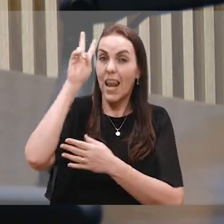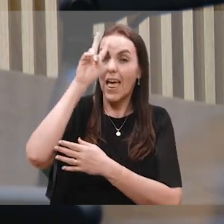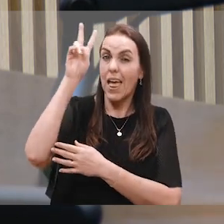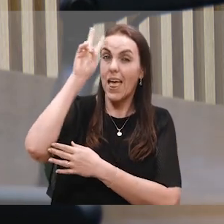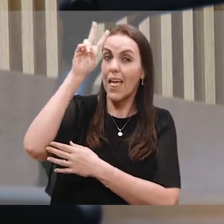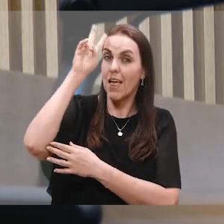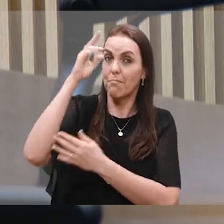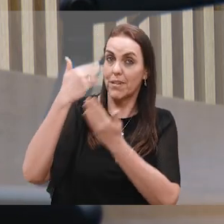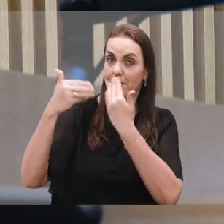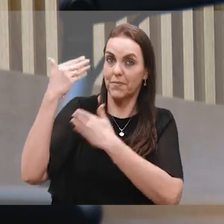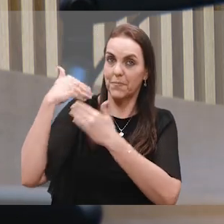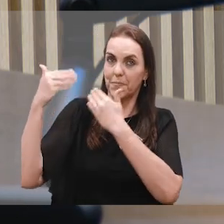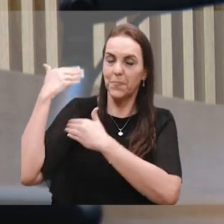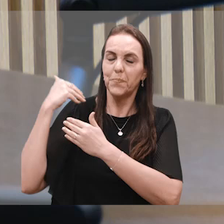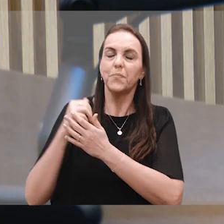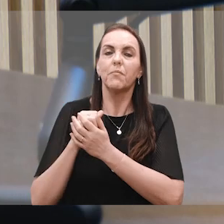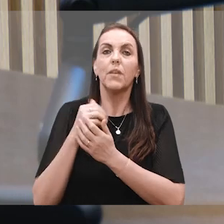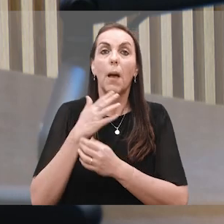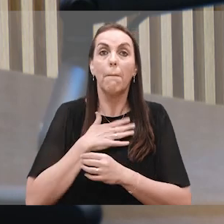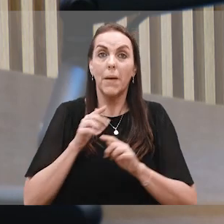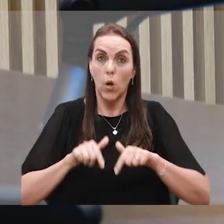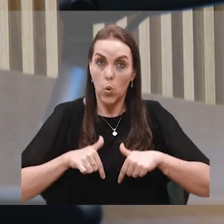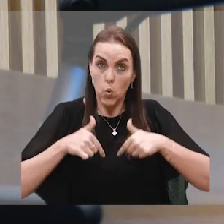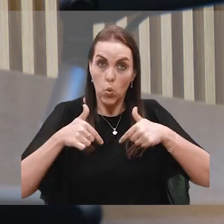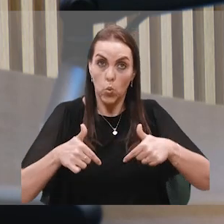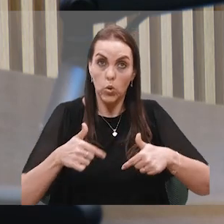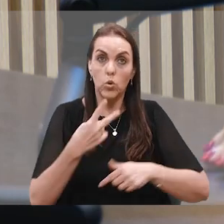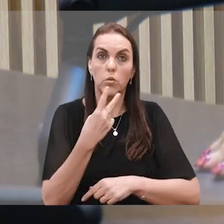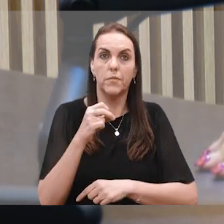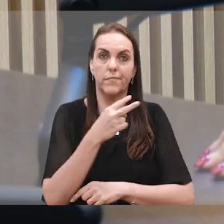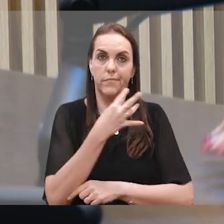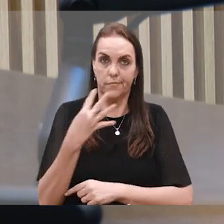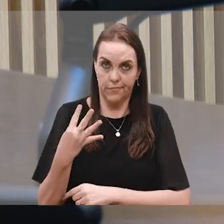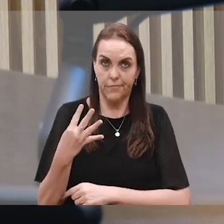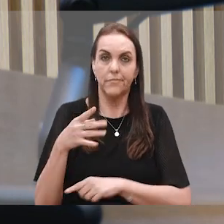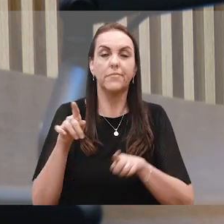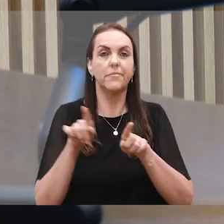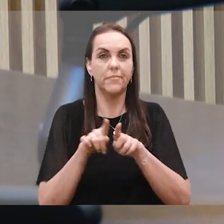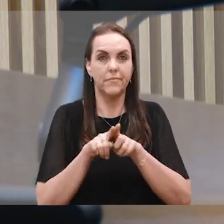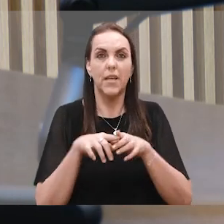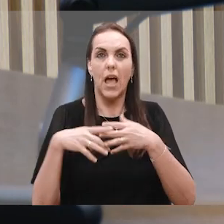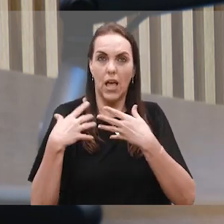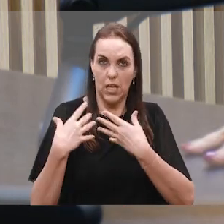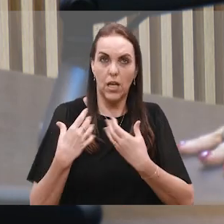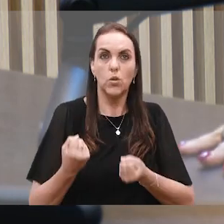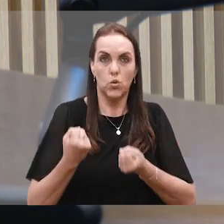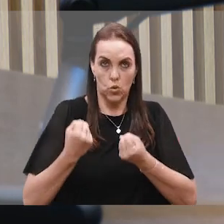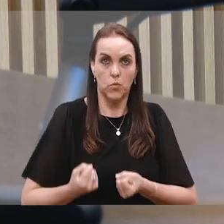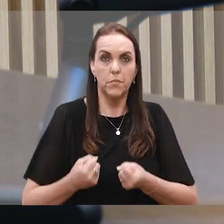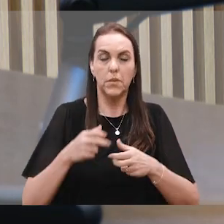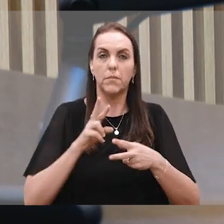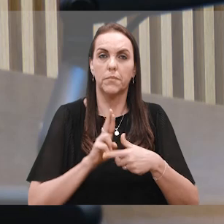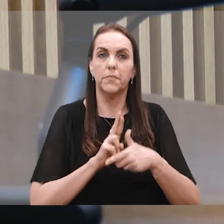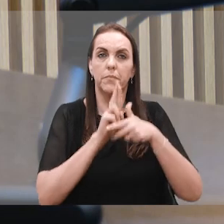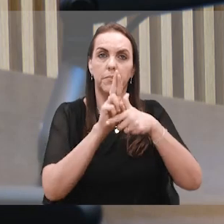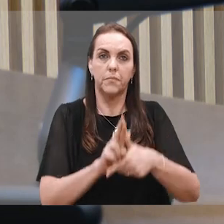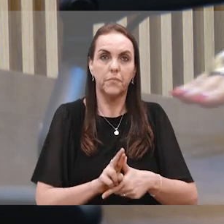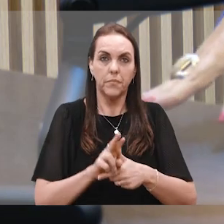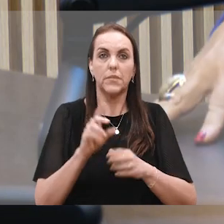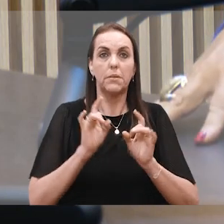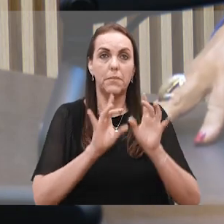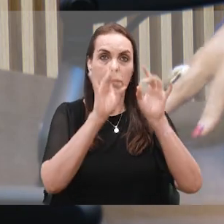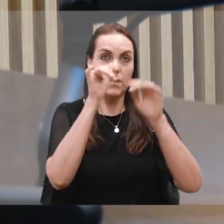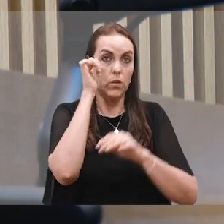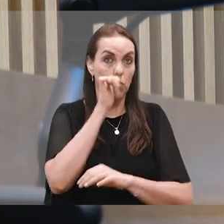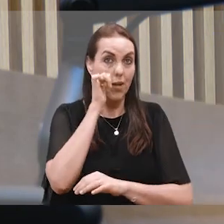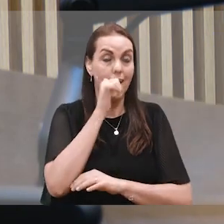vem as lembranças das redes, né? Eu dizia que a minha luta para 2024, que foi quando também eu assumi a Procuradoria